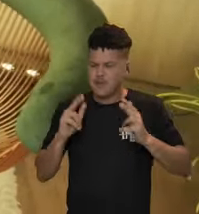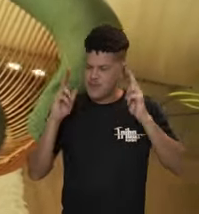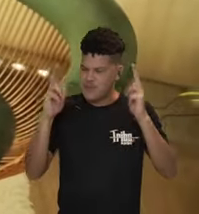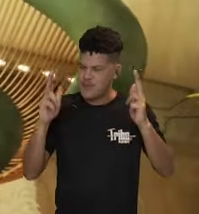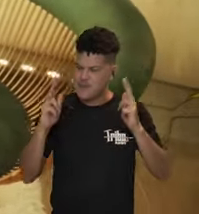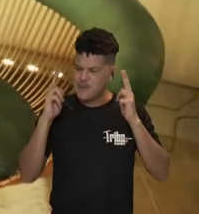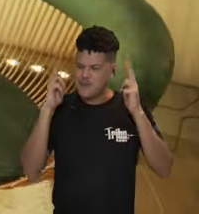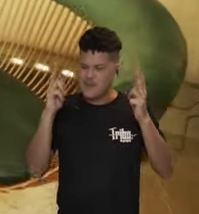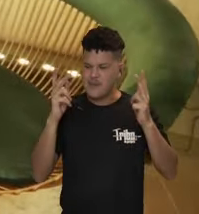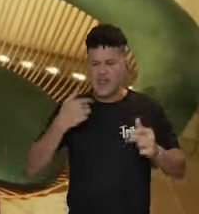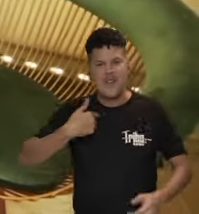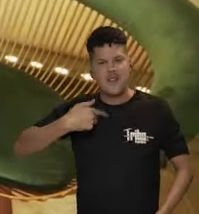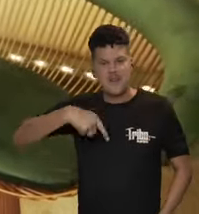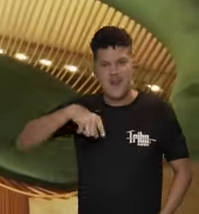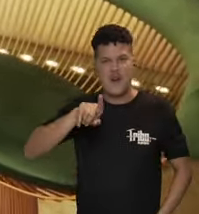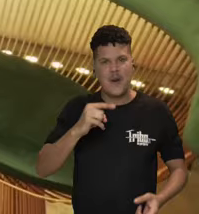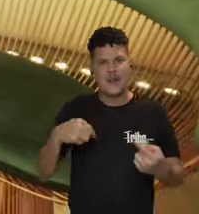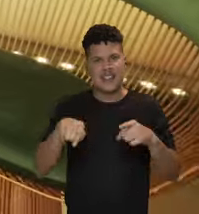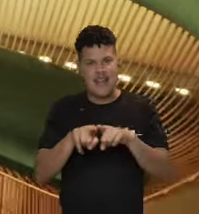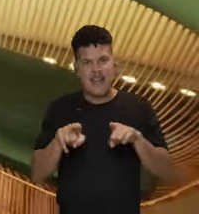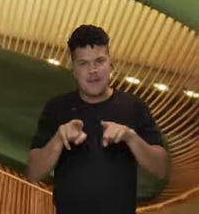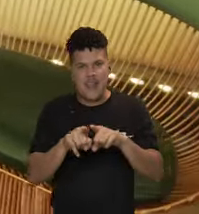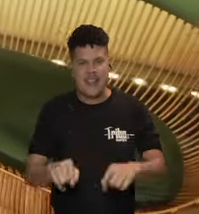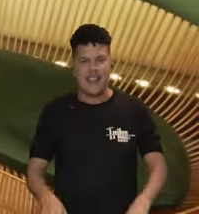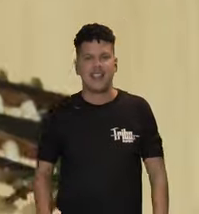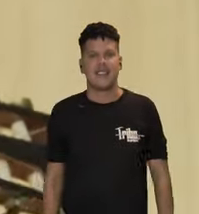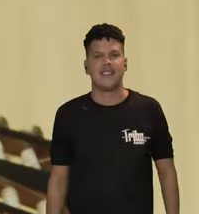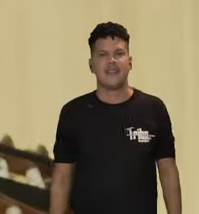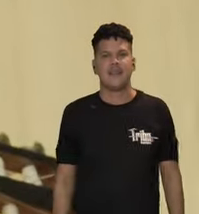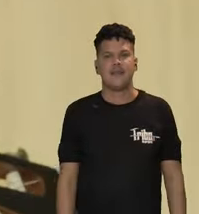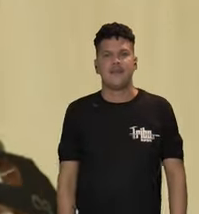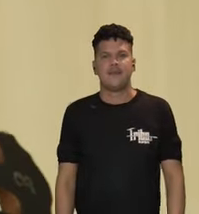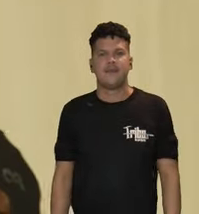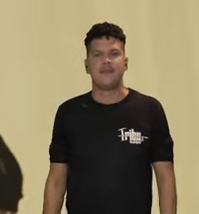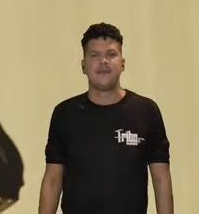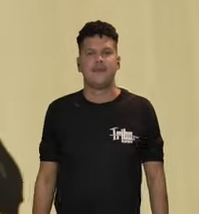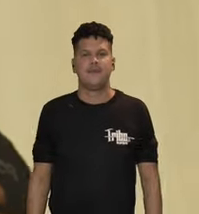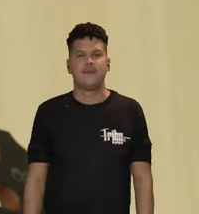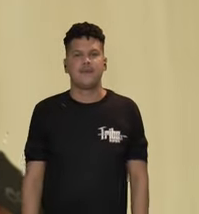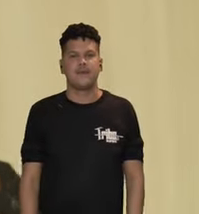eu vou nessa também, yeah.